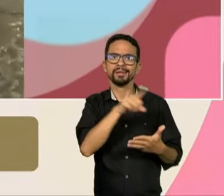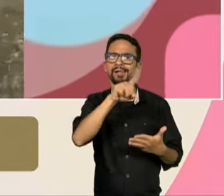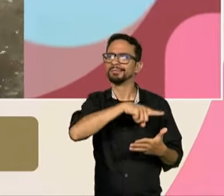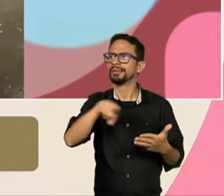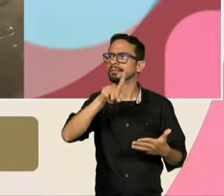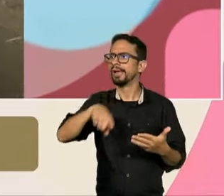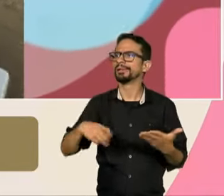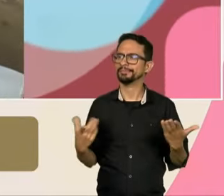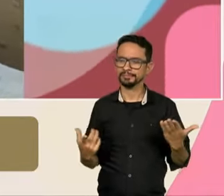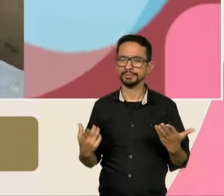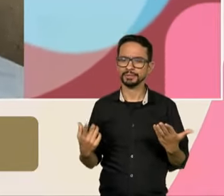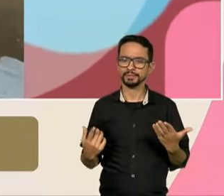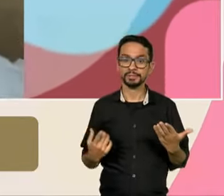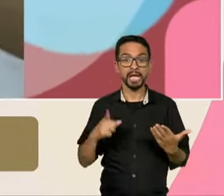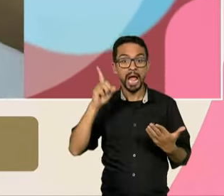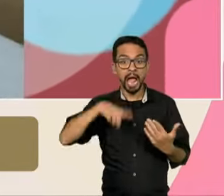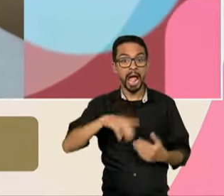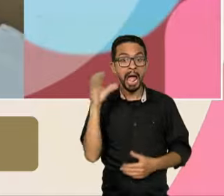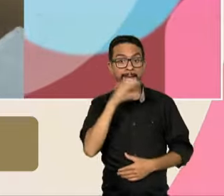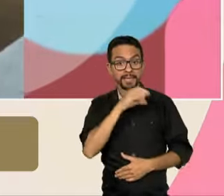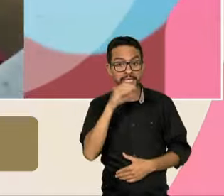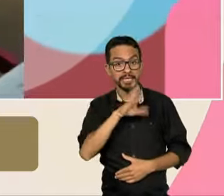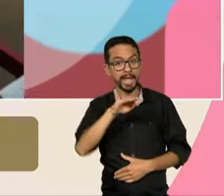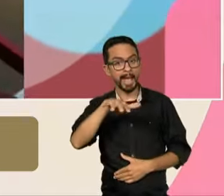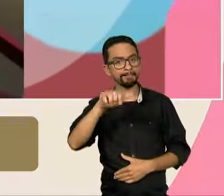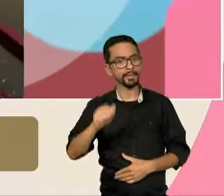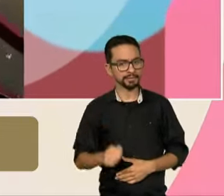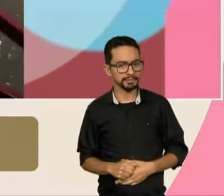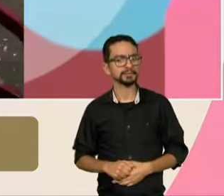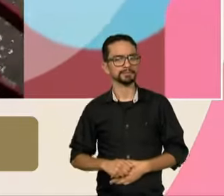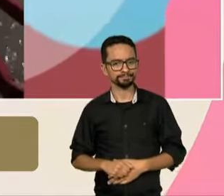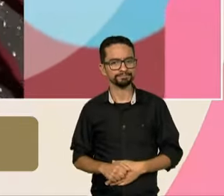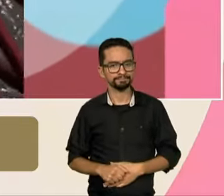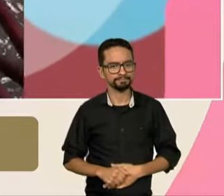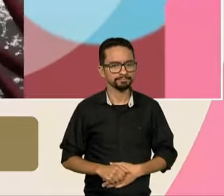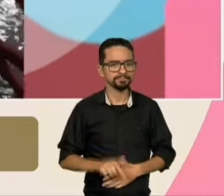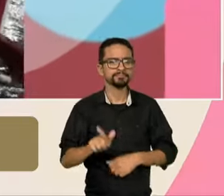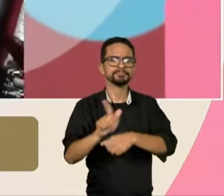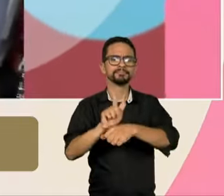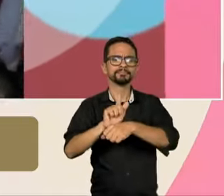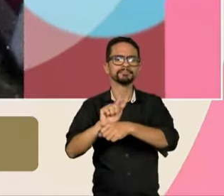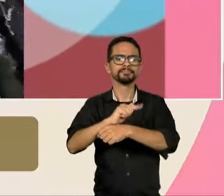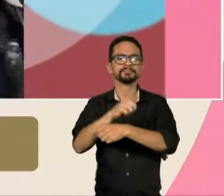vai. Então, isso é um plano de emergência, porque a gestão de risco seria antes.